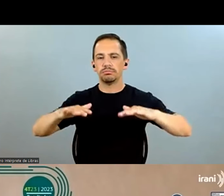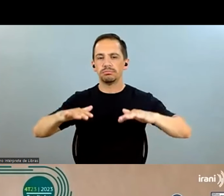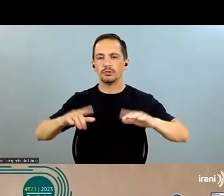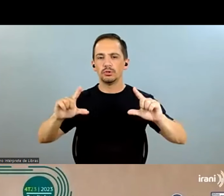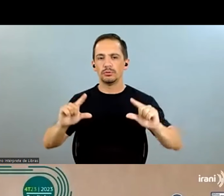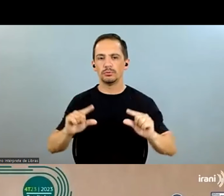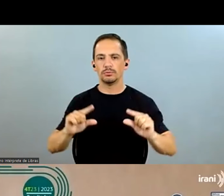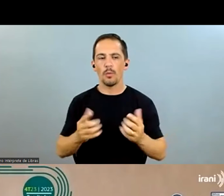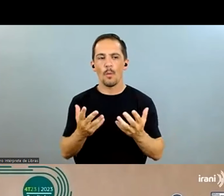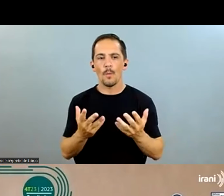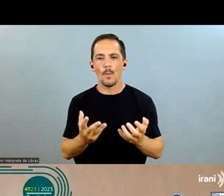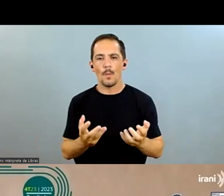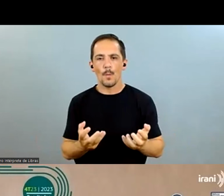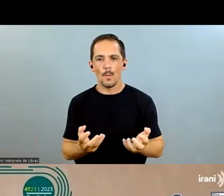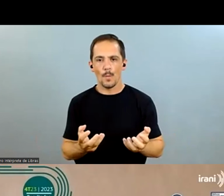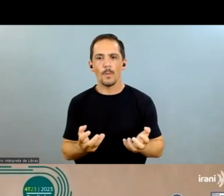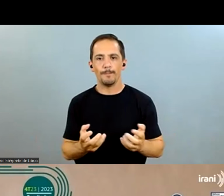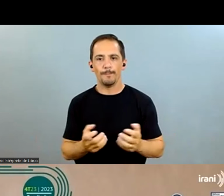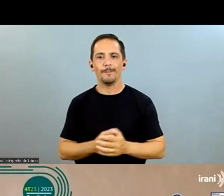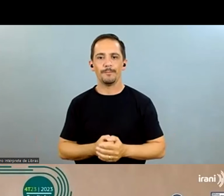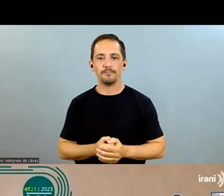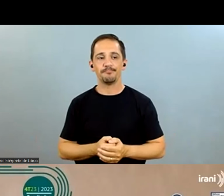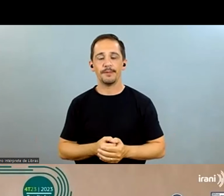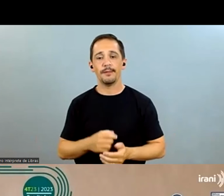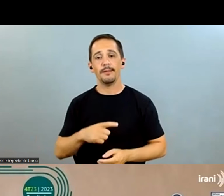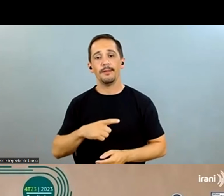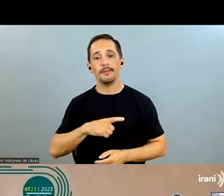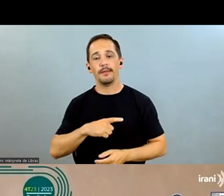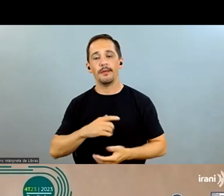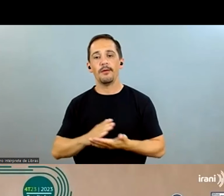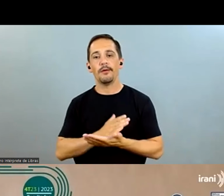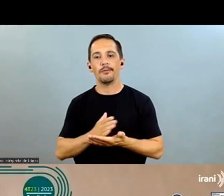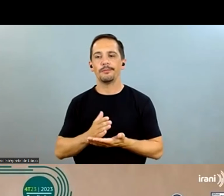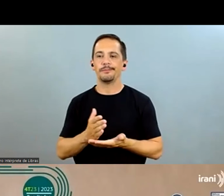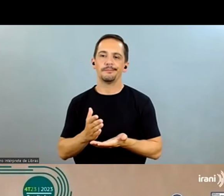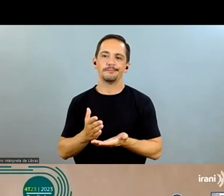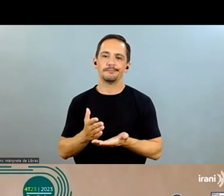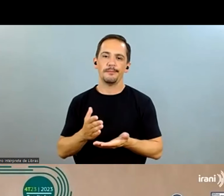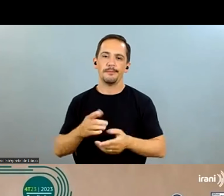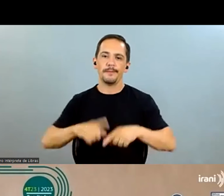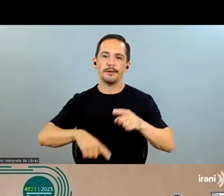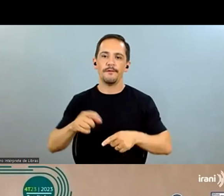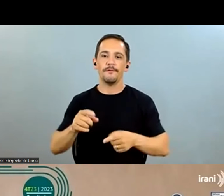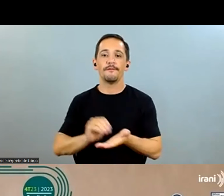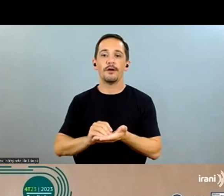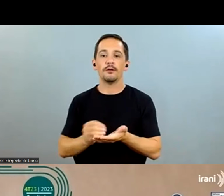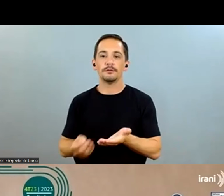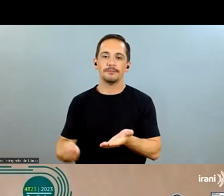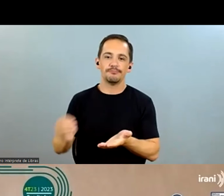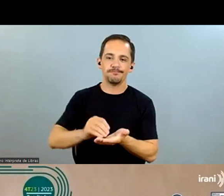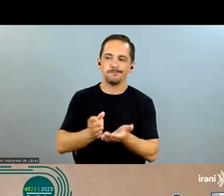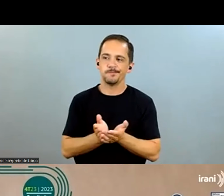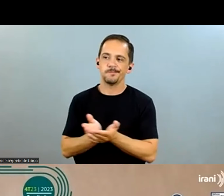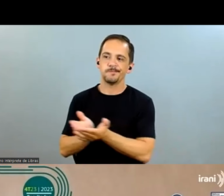seca ainda tem um um resíduo para embarcar de dezembro e do mês de janeiro né que eh mas